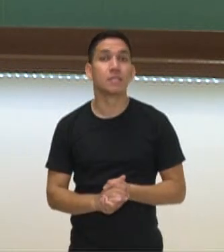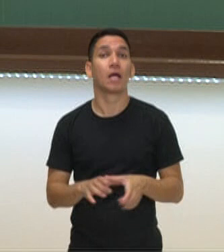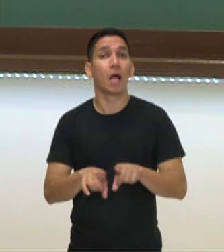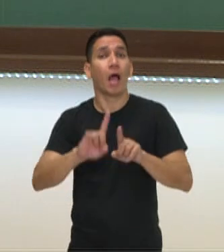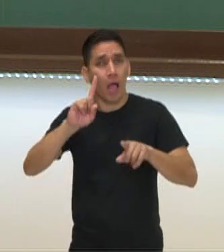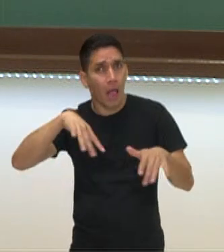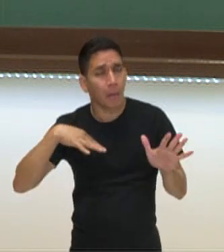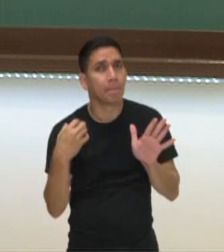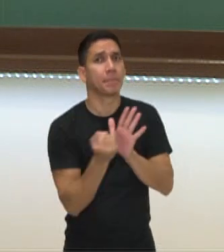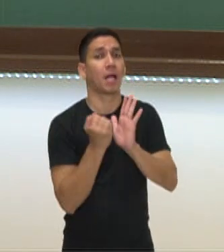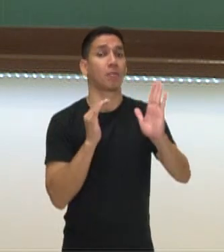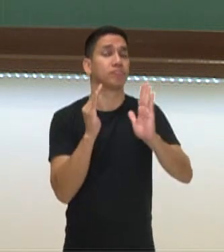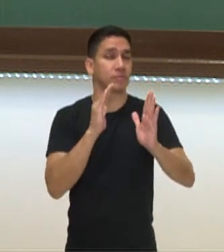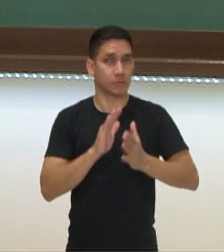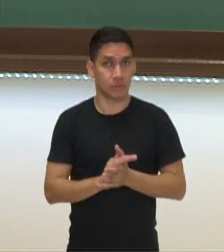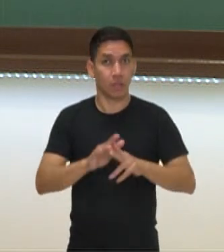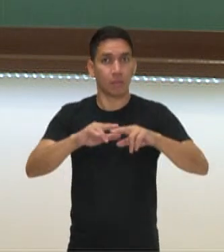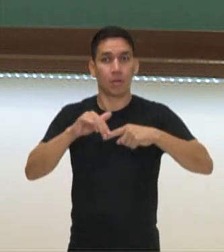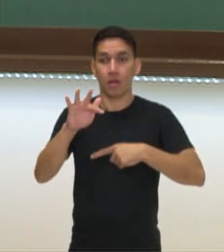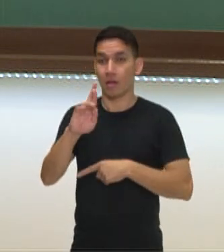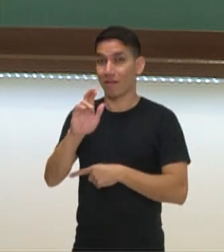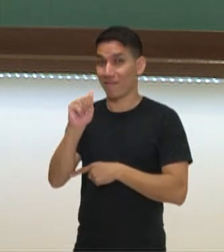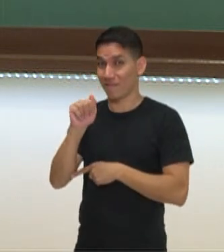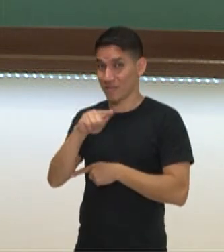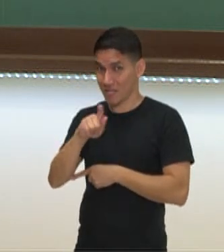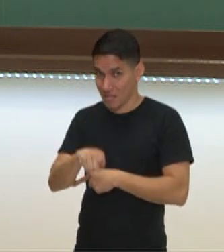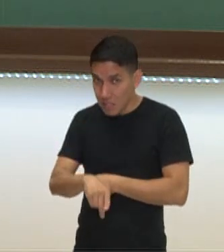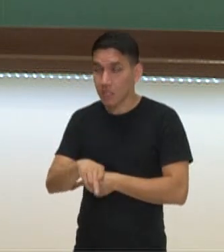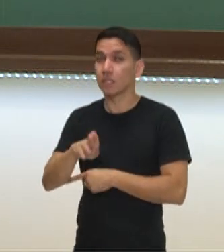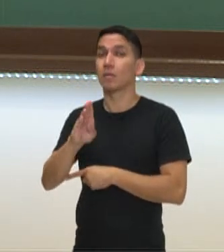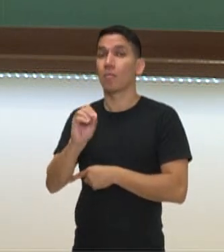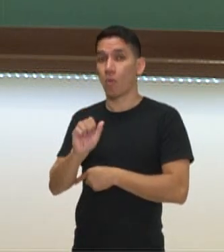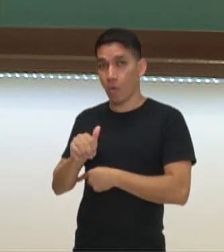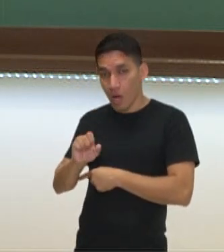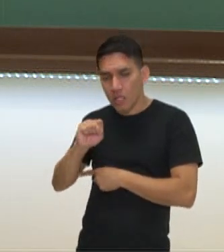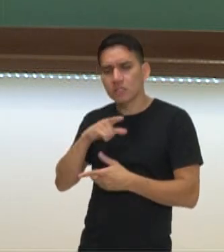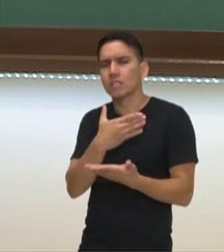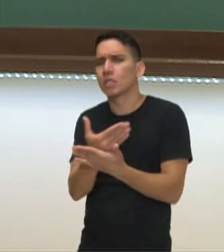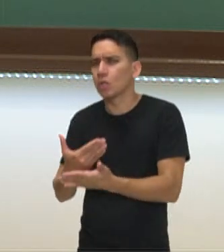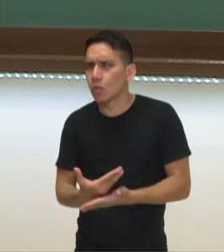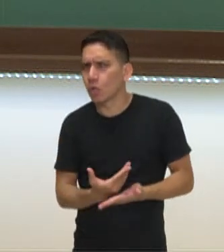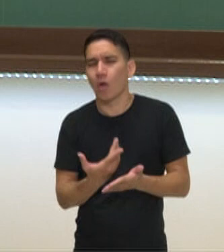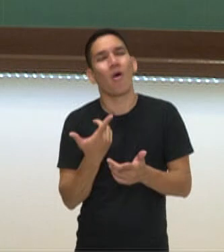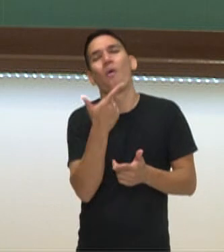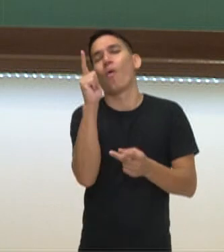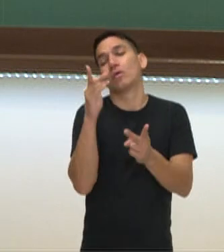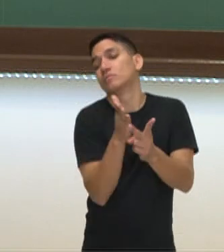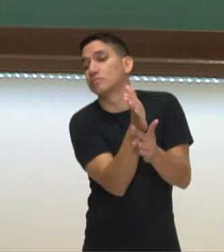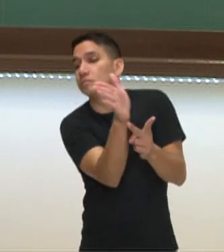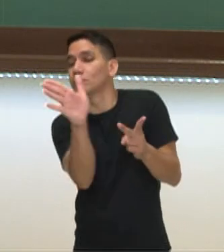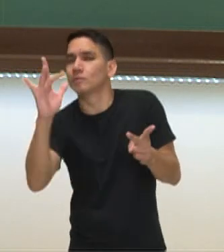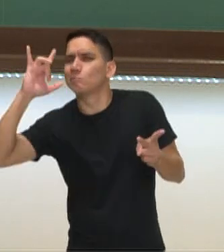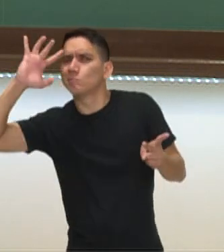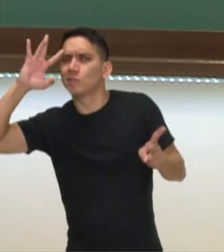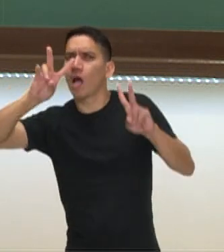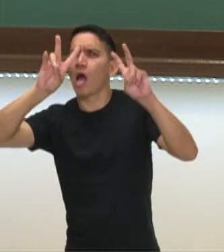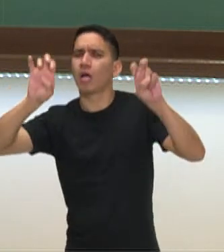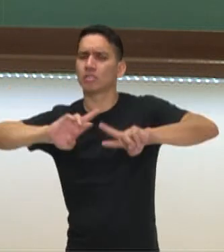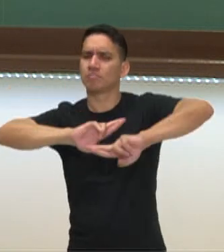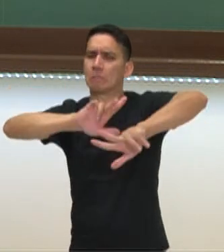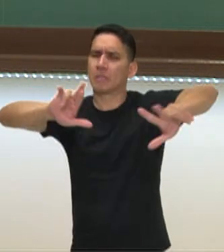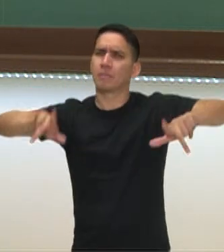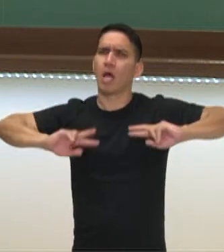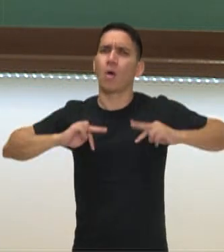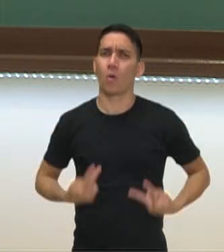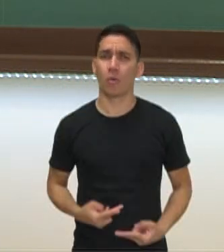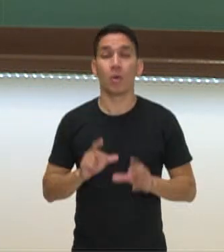da época. E Franz Boas, com os seus estudos, toma um outro caminho, então, de pensar a diversidade humana, que